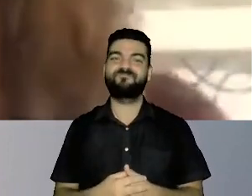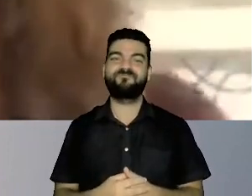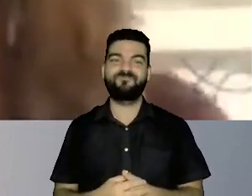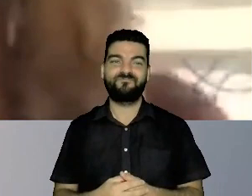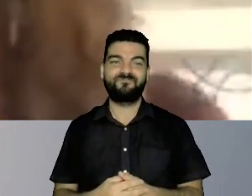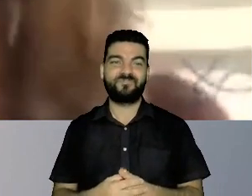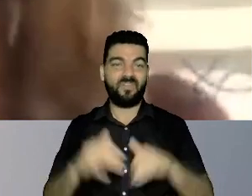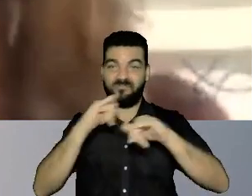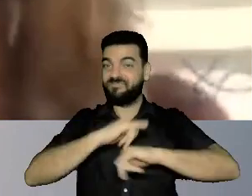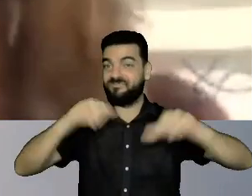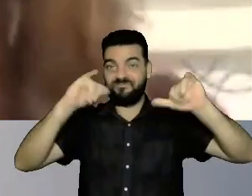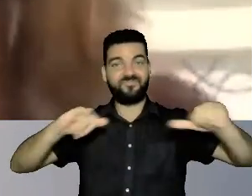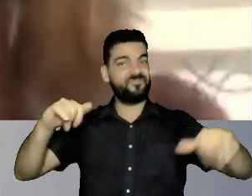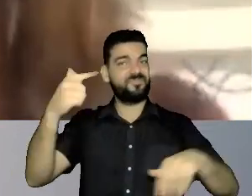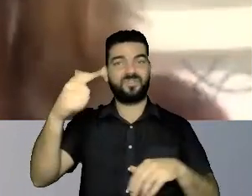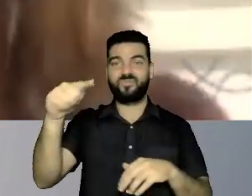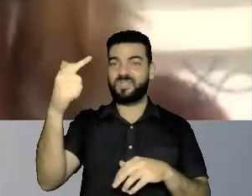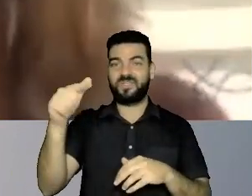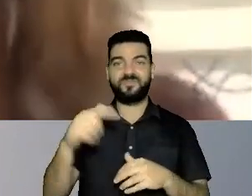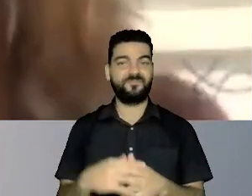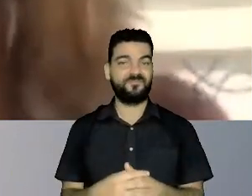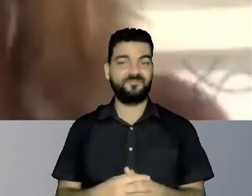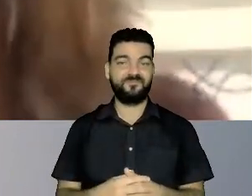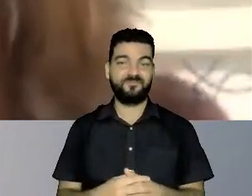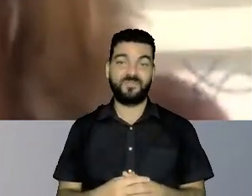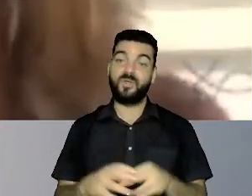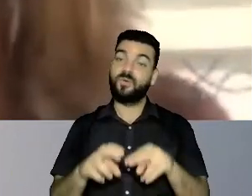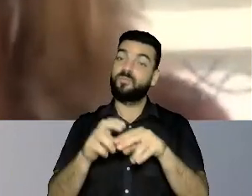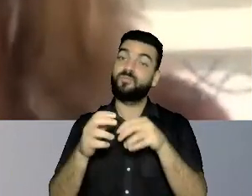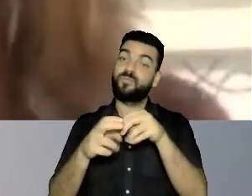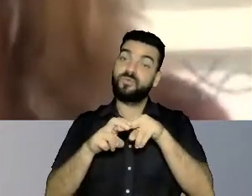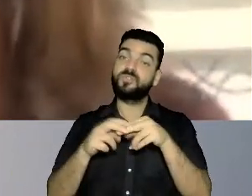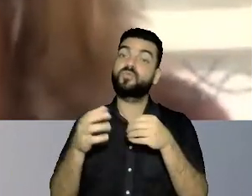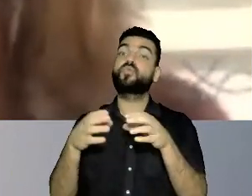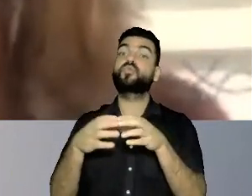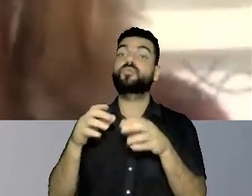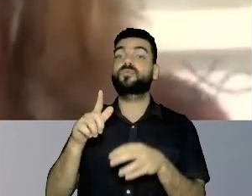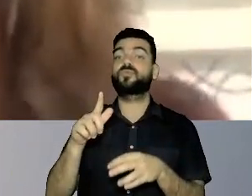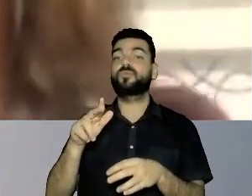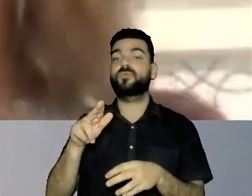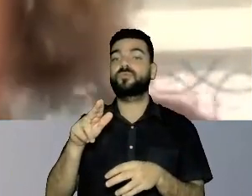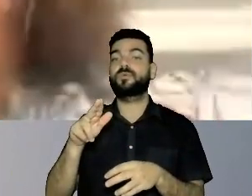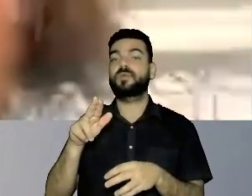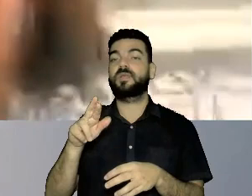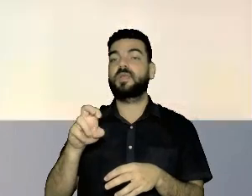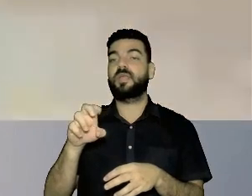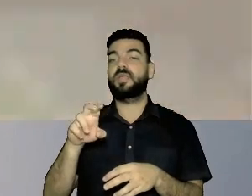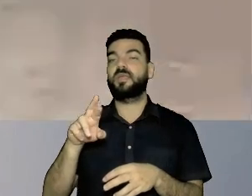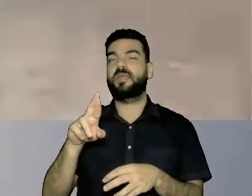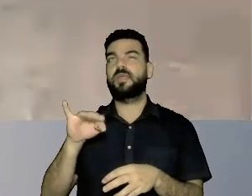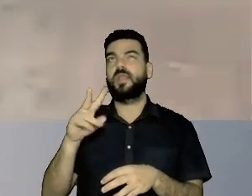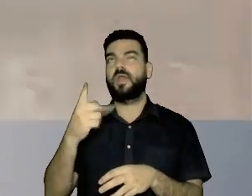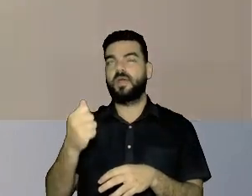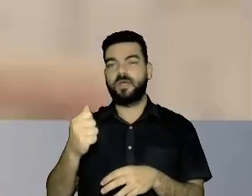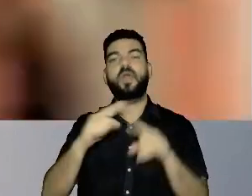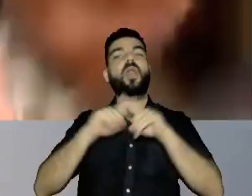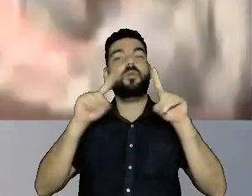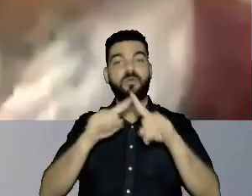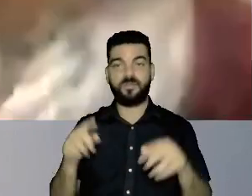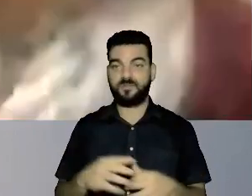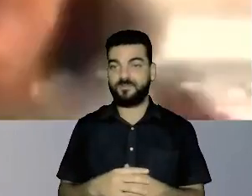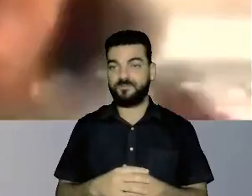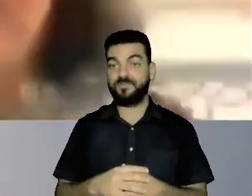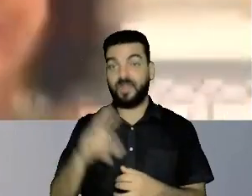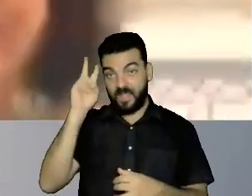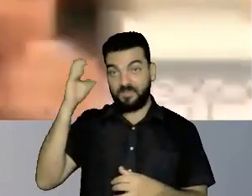é como que elas são vistas. Que acho que é o que pega e é o que as Guerrillas Girls muitas